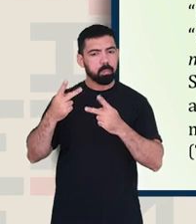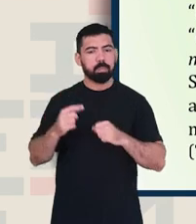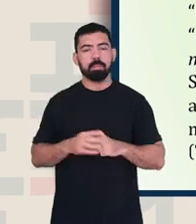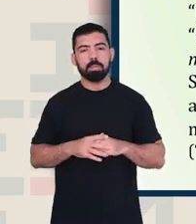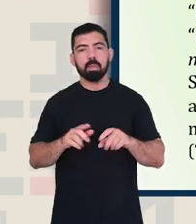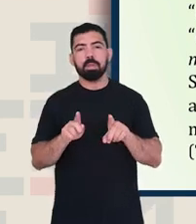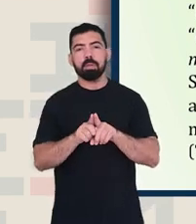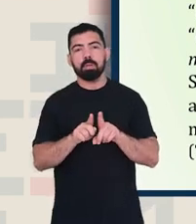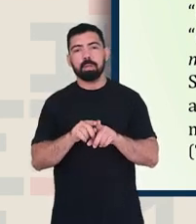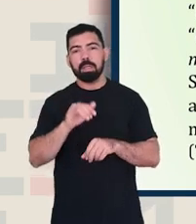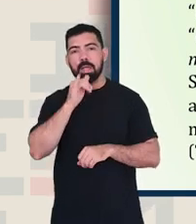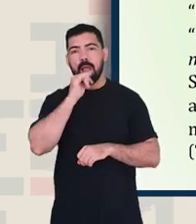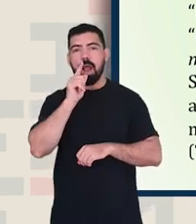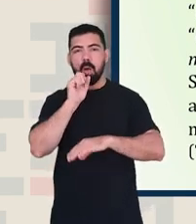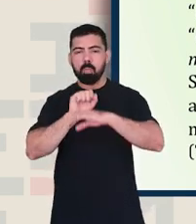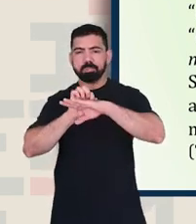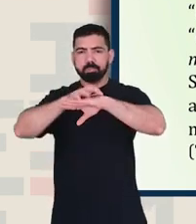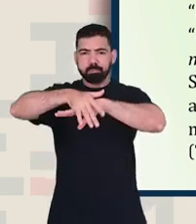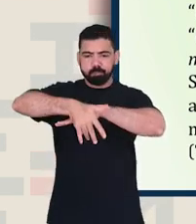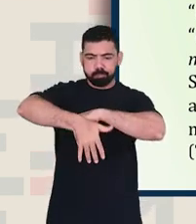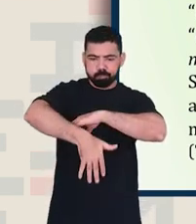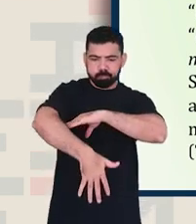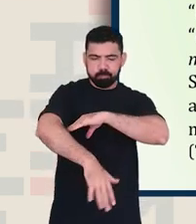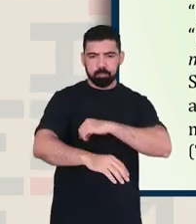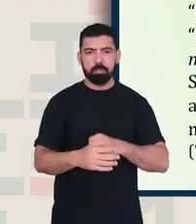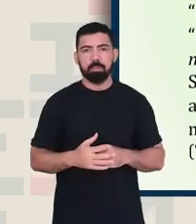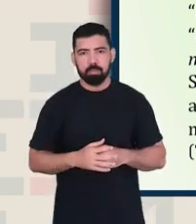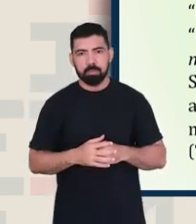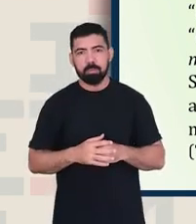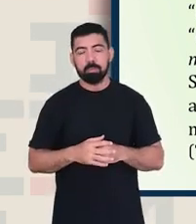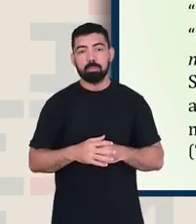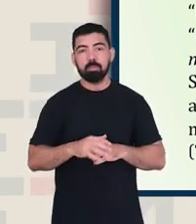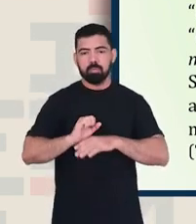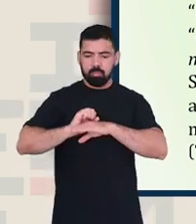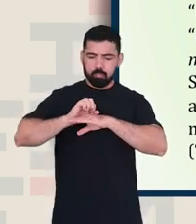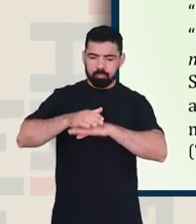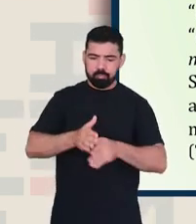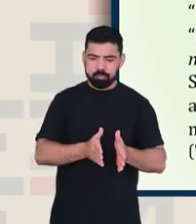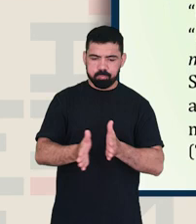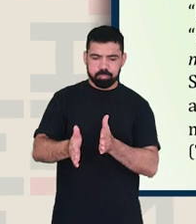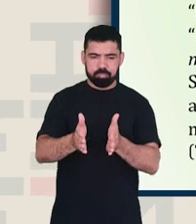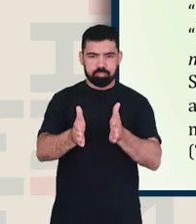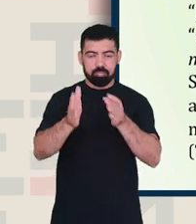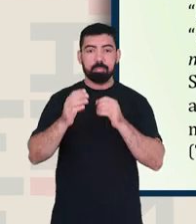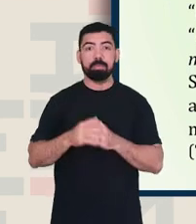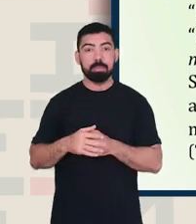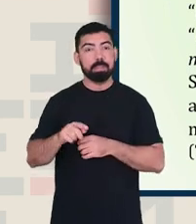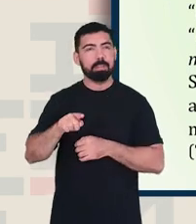as quedas de uma cachoeira, o gorjear de um riacho. Então,